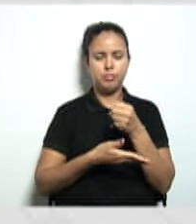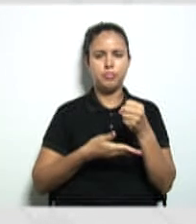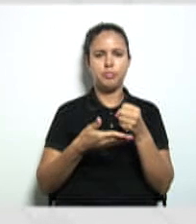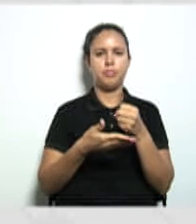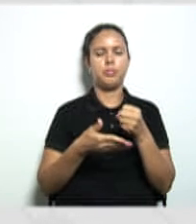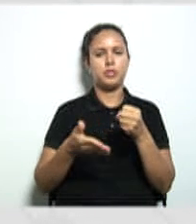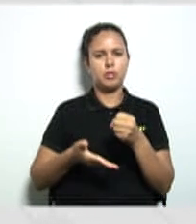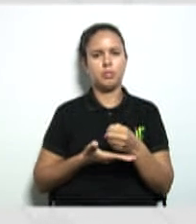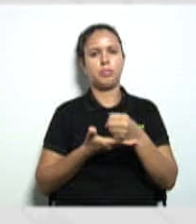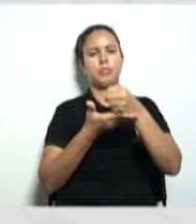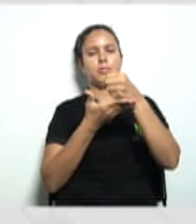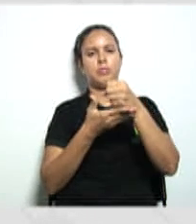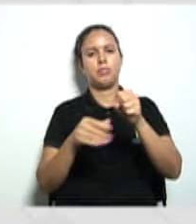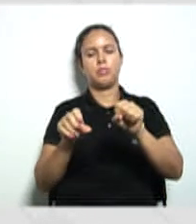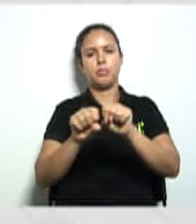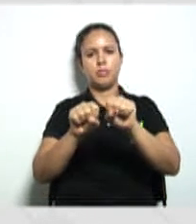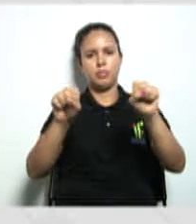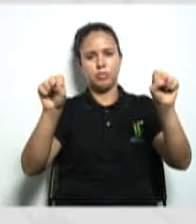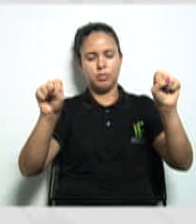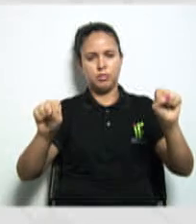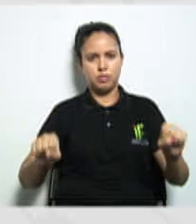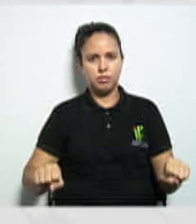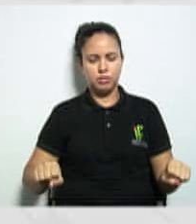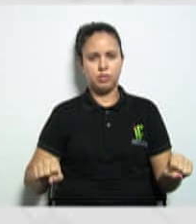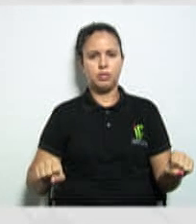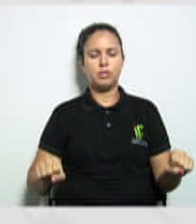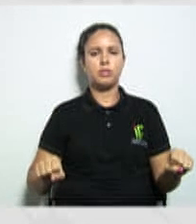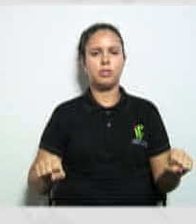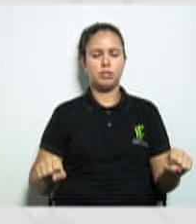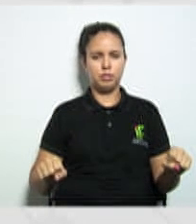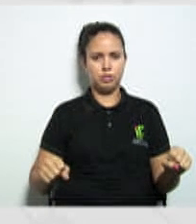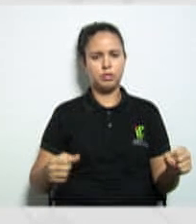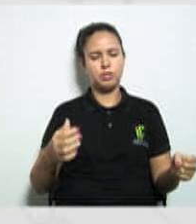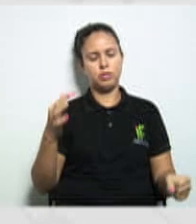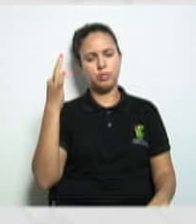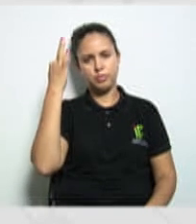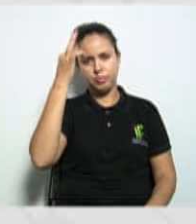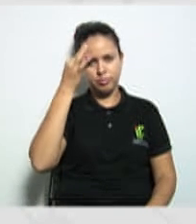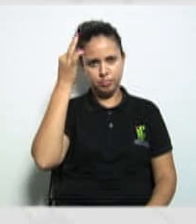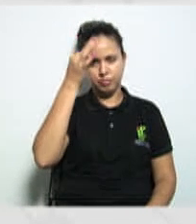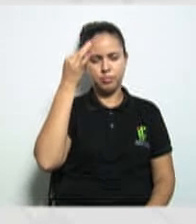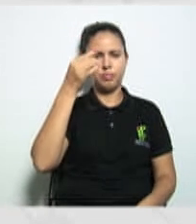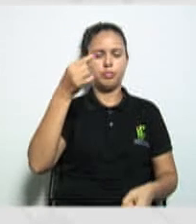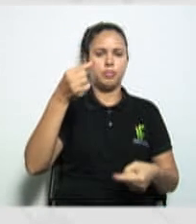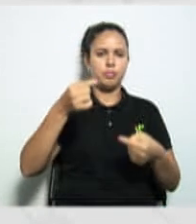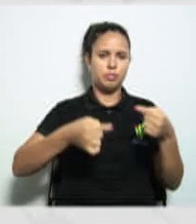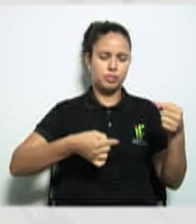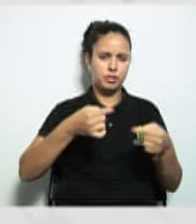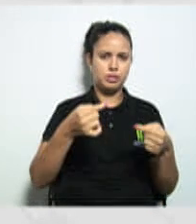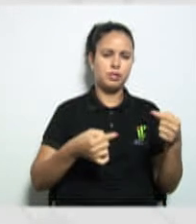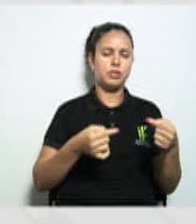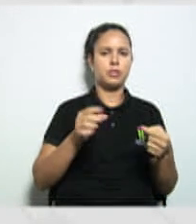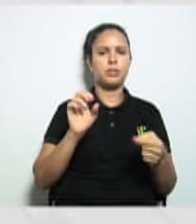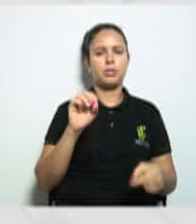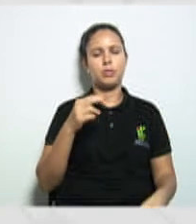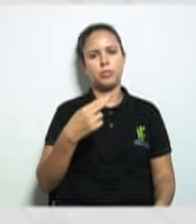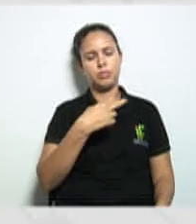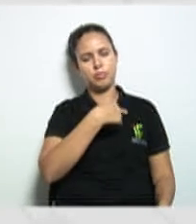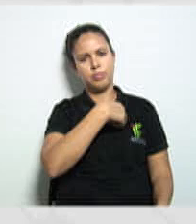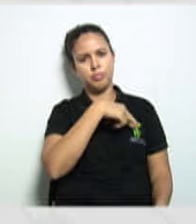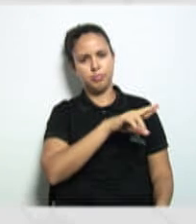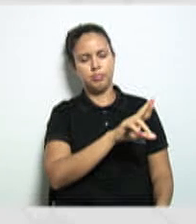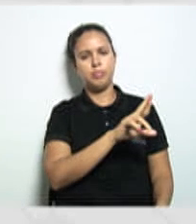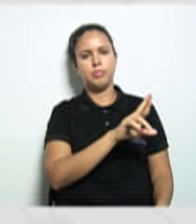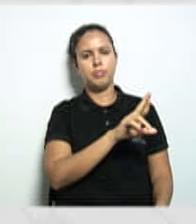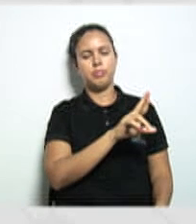de base a um sistema que pode ser literário, pode ser filosófico, pode ser político, ou pode ser até mesmo religioso,